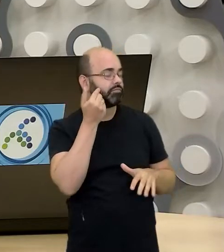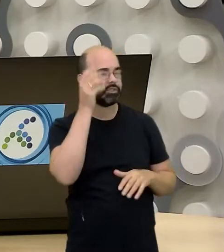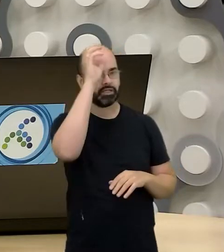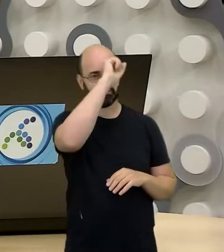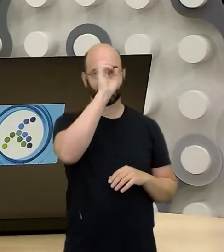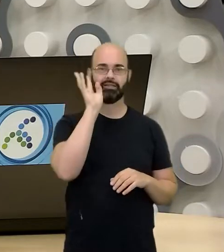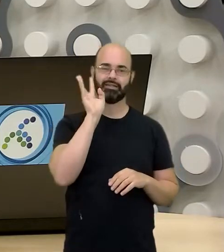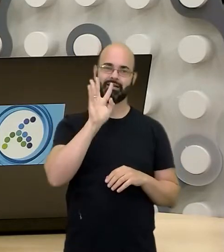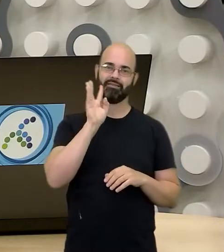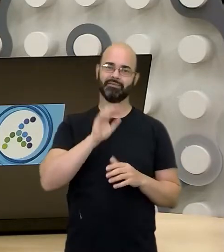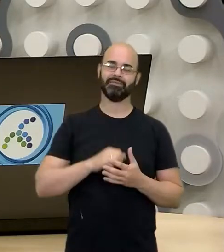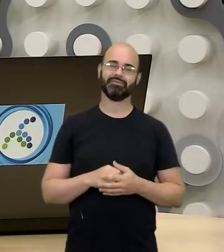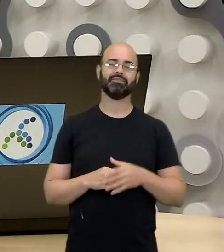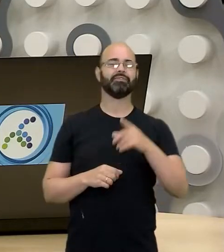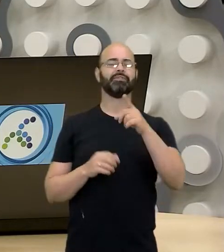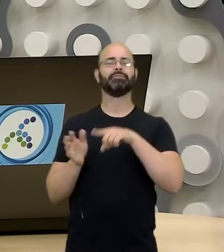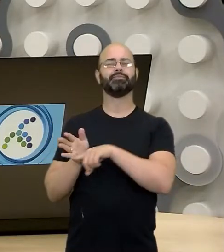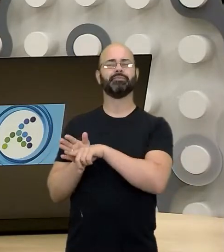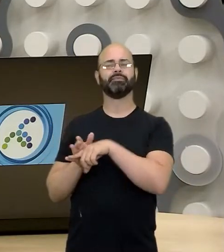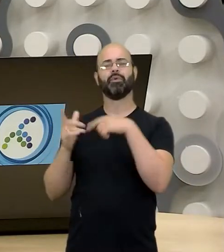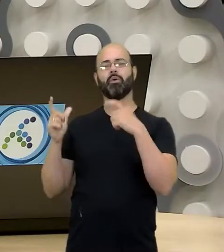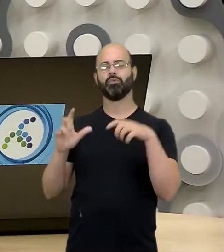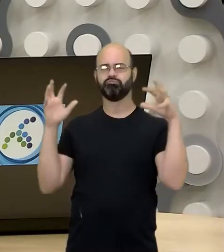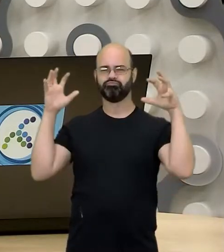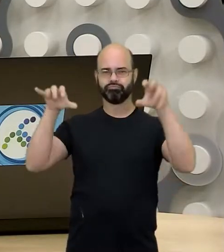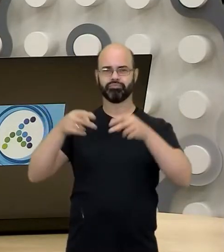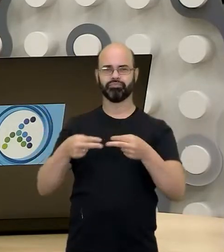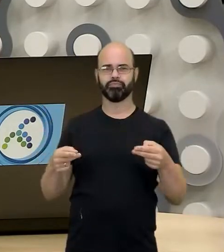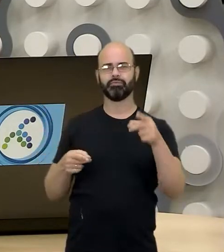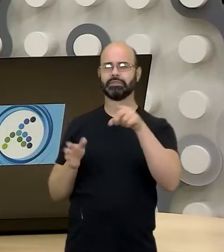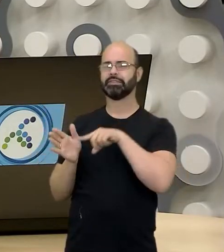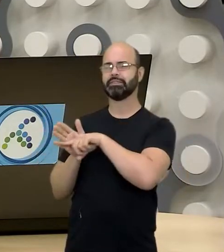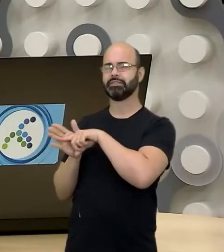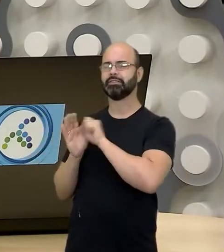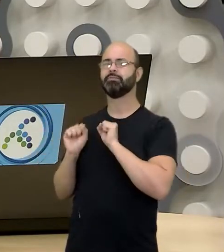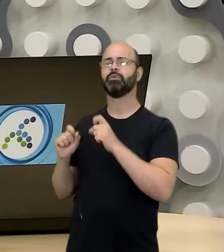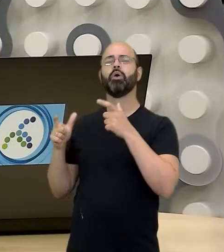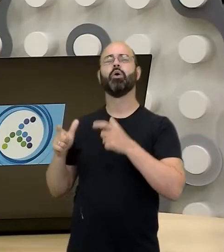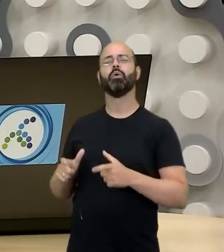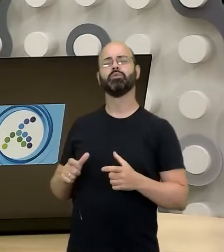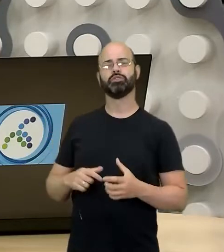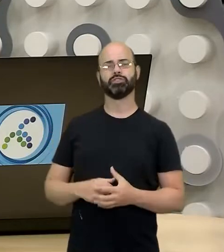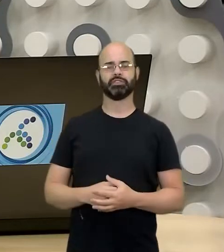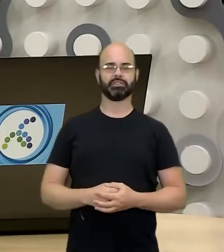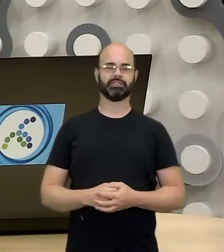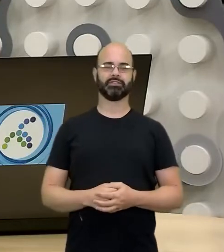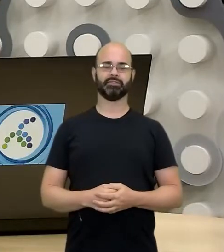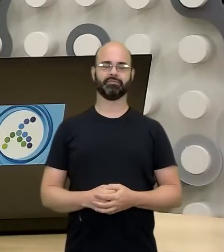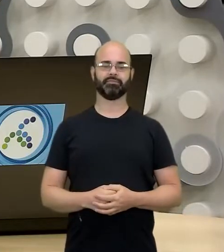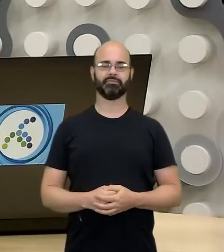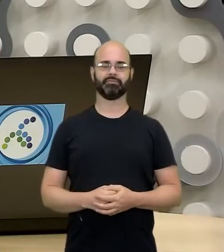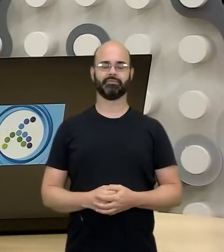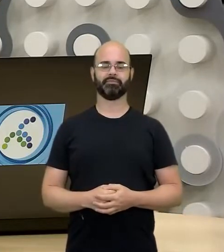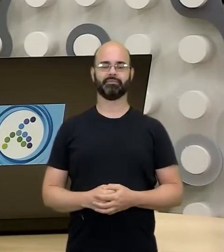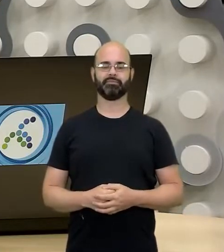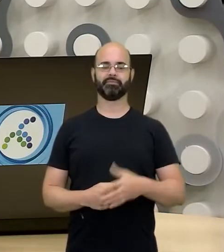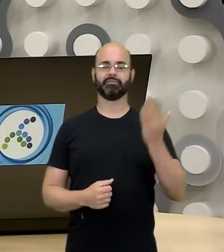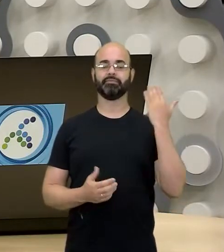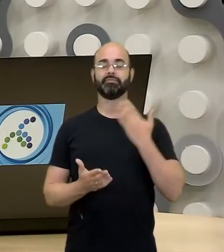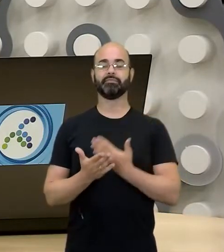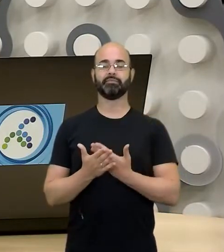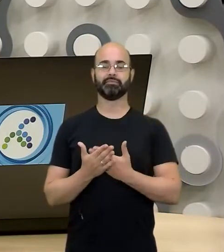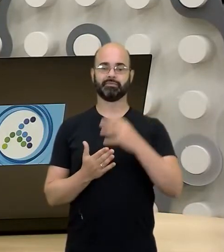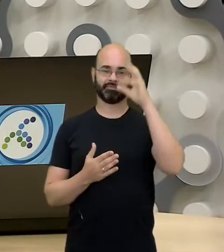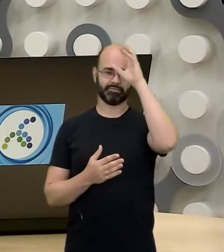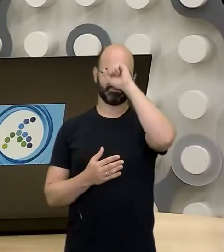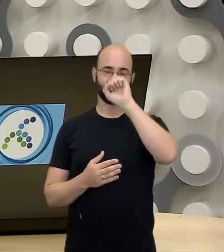pode pesquisar, né, essas criaturas que são aqui, a gente tem bastante? A gente já falou na aula passada também, né, sobre a